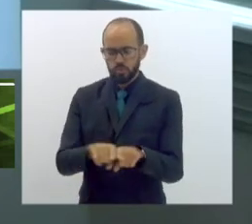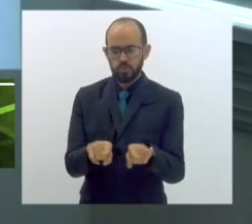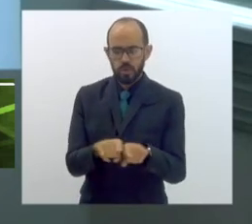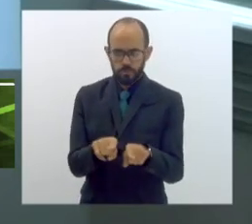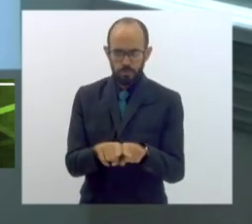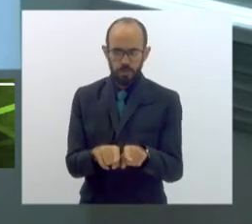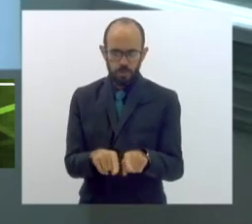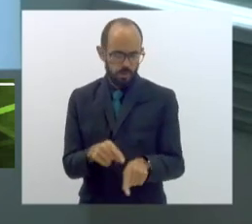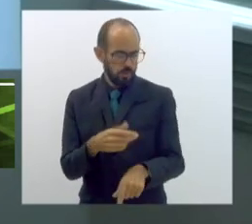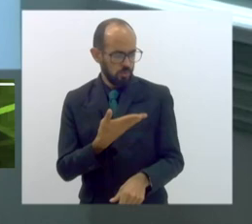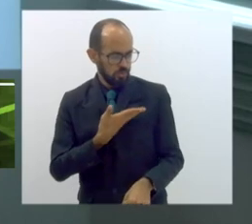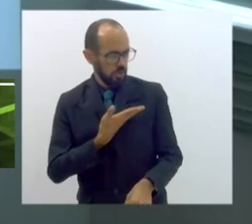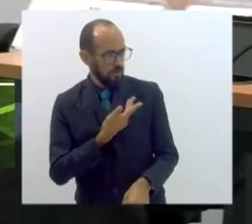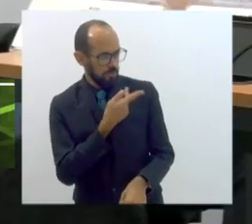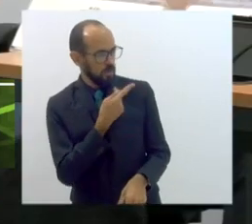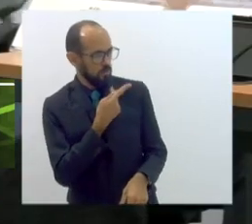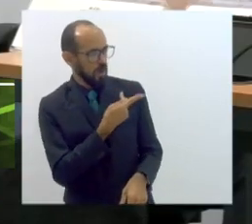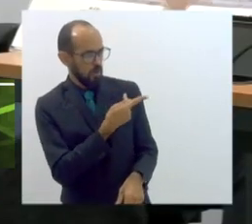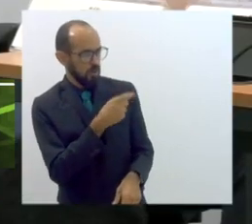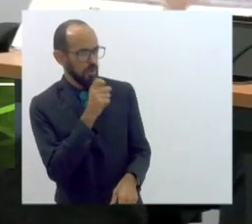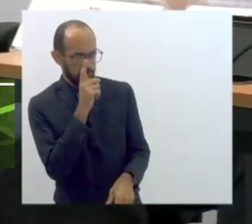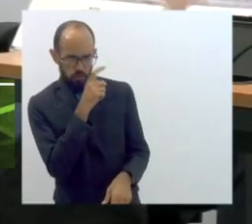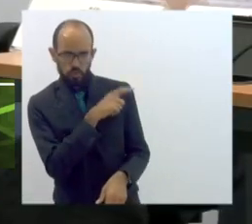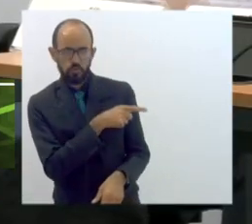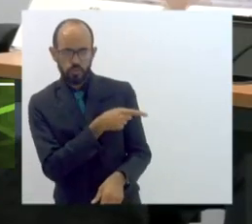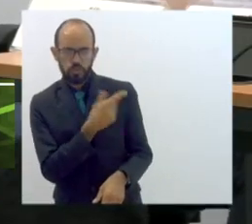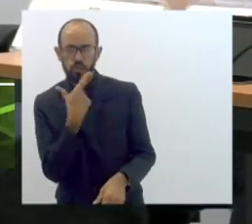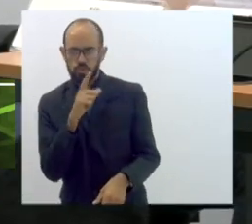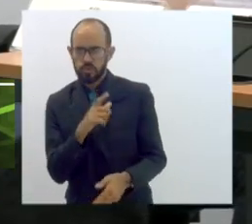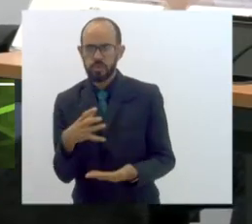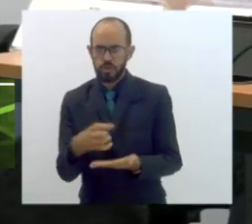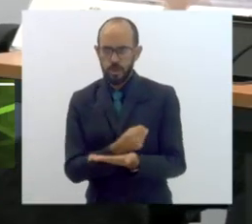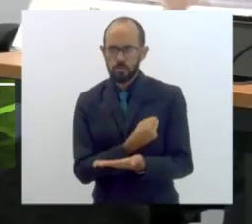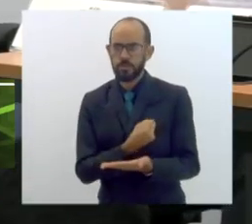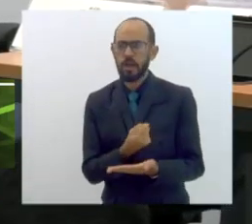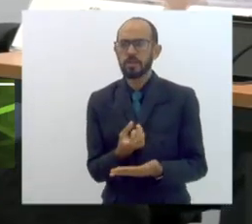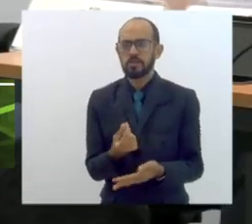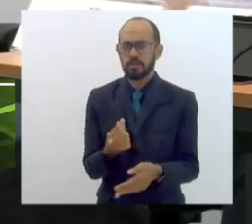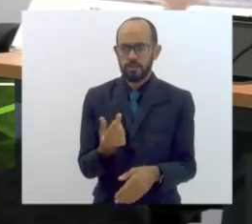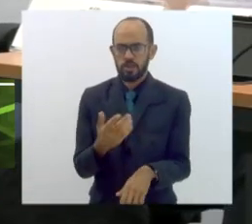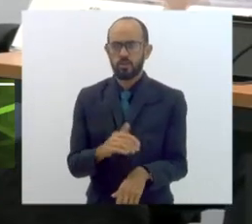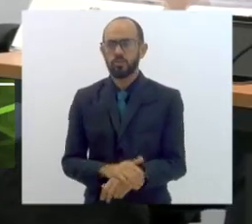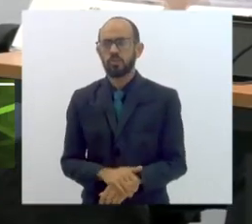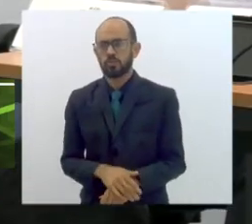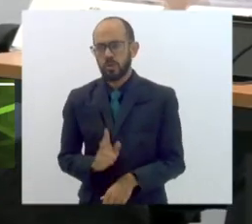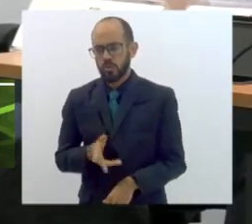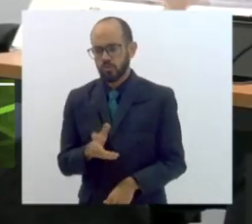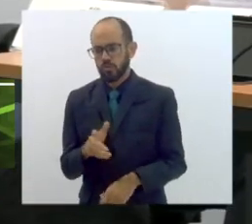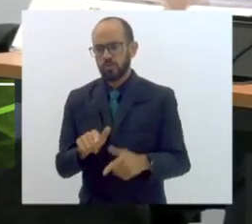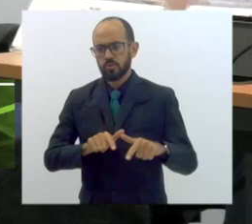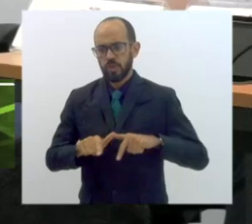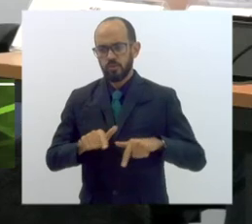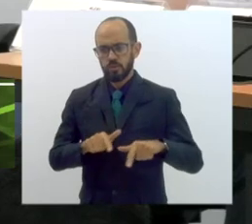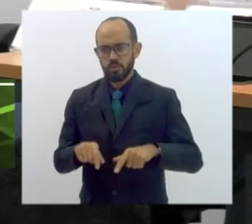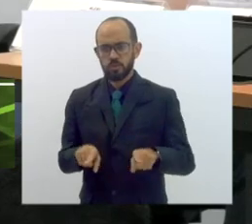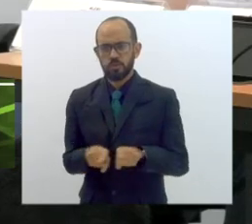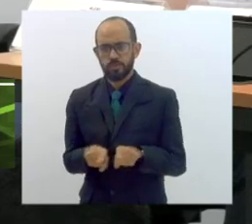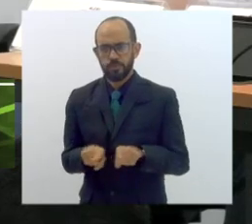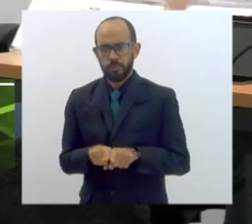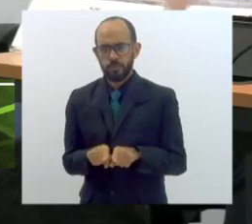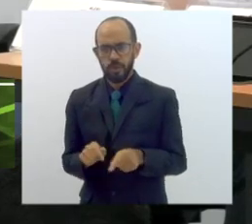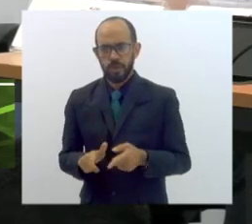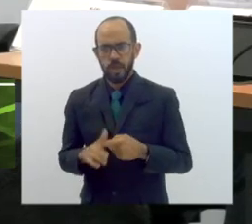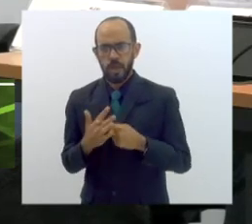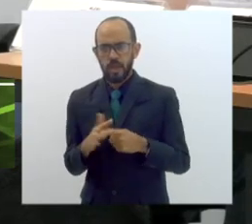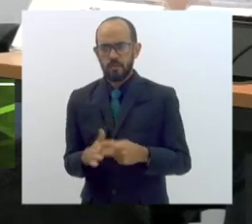nosso amigo, né, da dificuldade dos recursos do consórcio para poder estar dando continuidade nos serviços, a revisão de